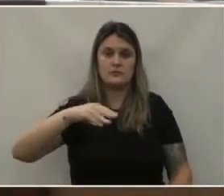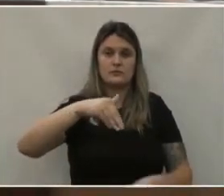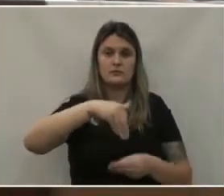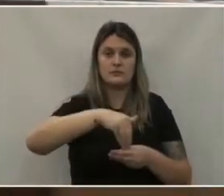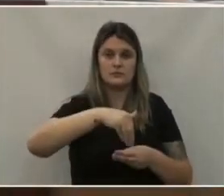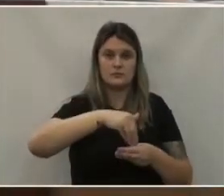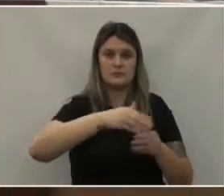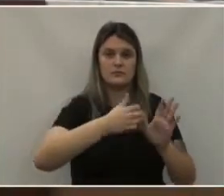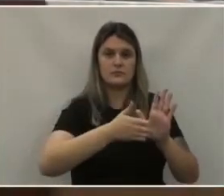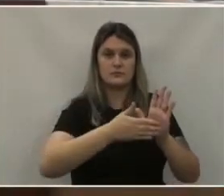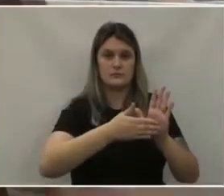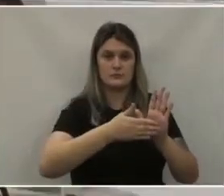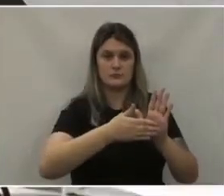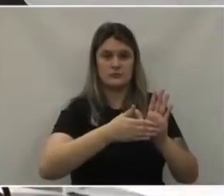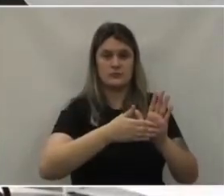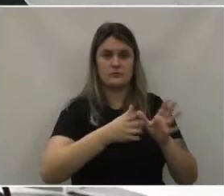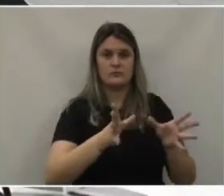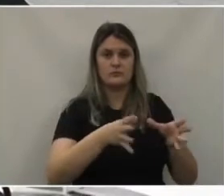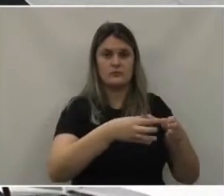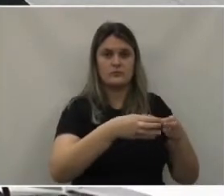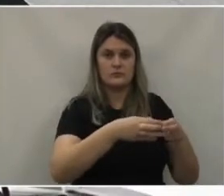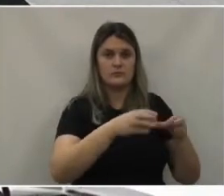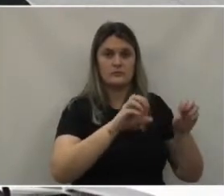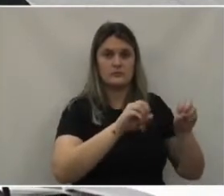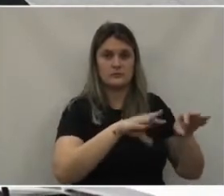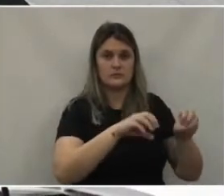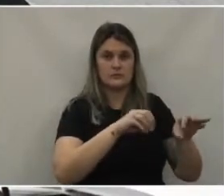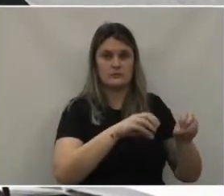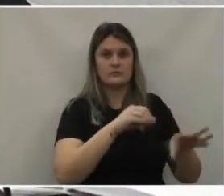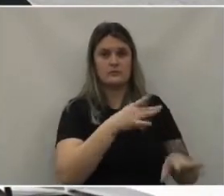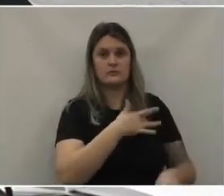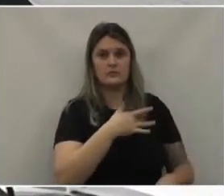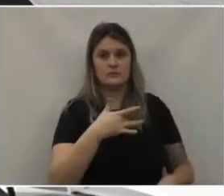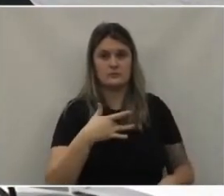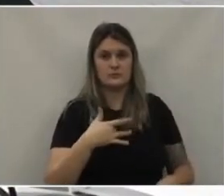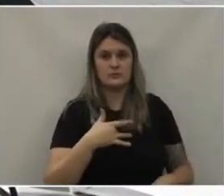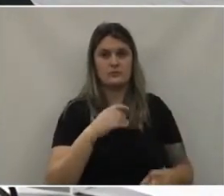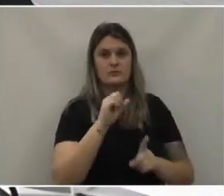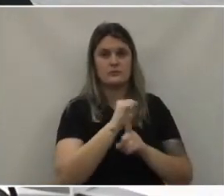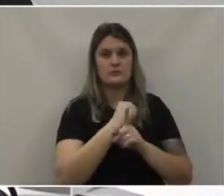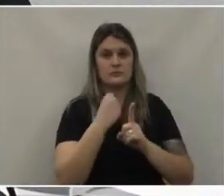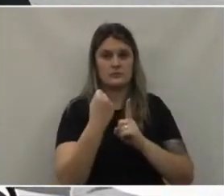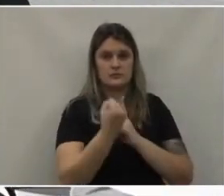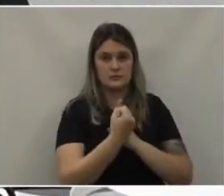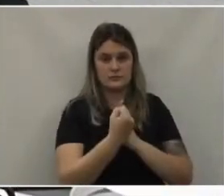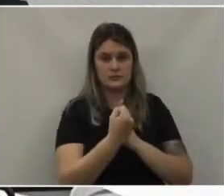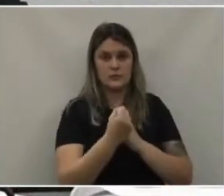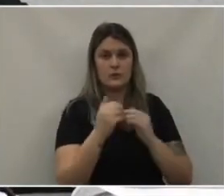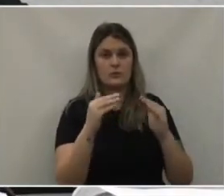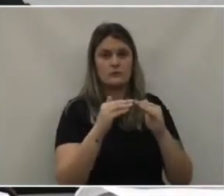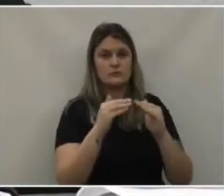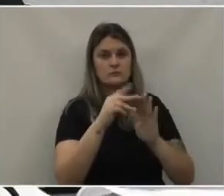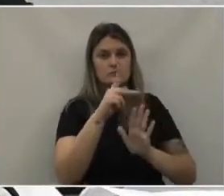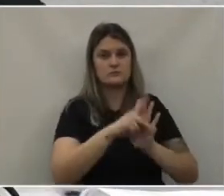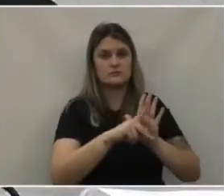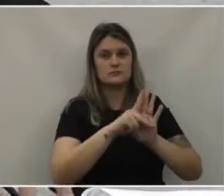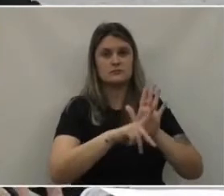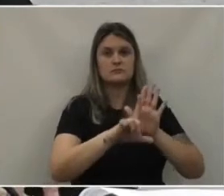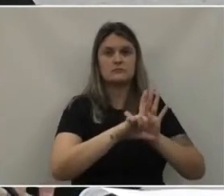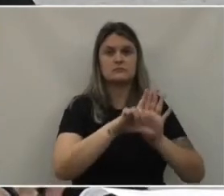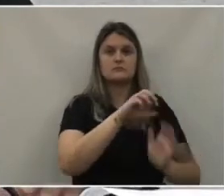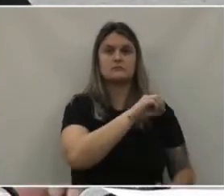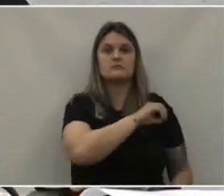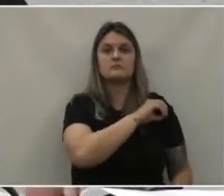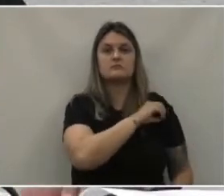Votação do parecer fundamentado da Comissão de Educação, Saúde e Assistência. Favorável ao projeto de lei ordinária